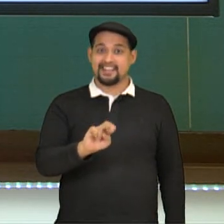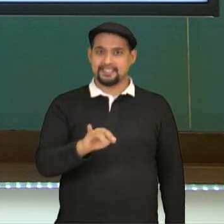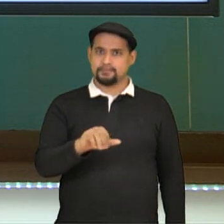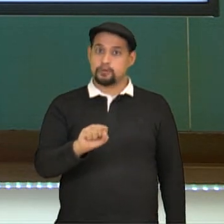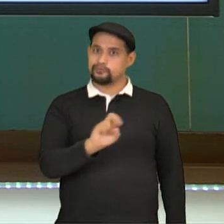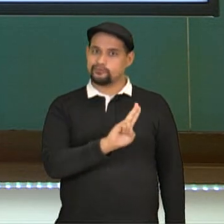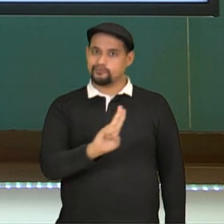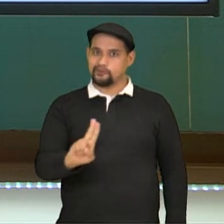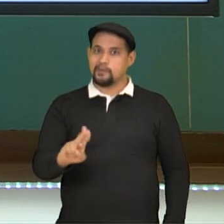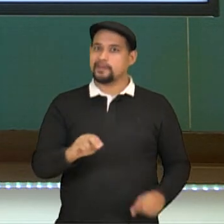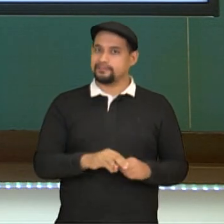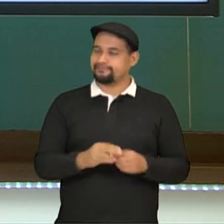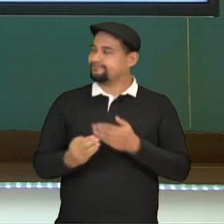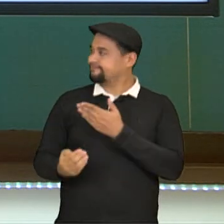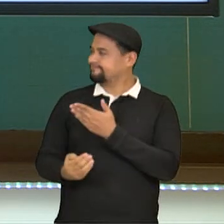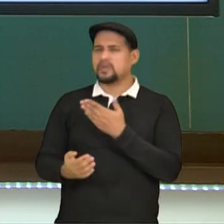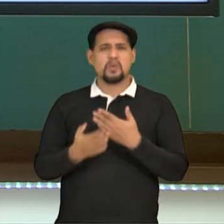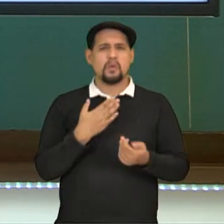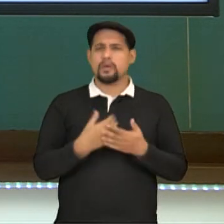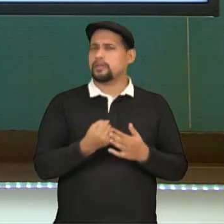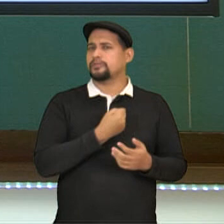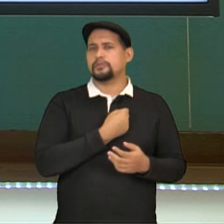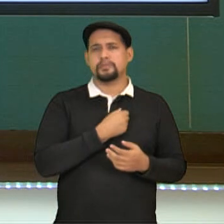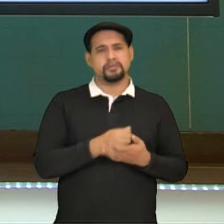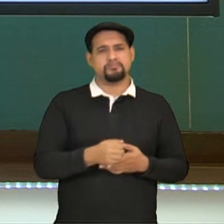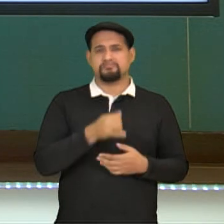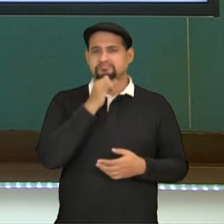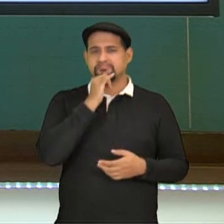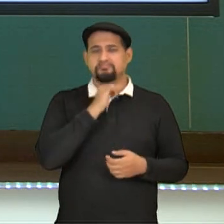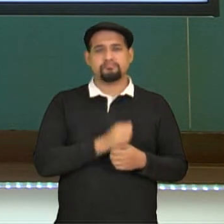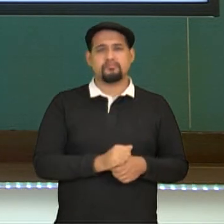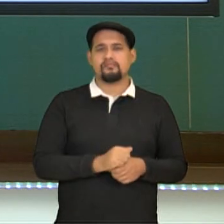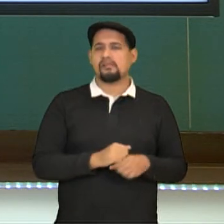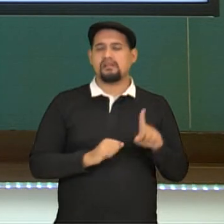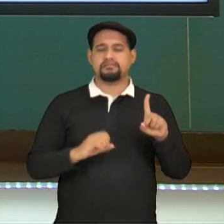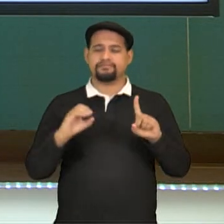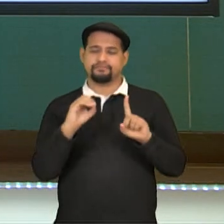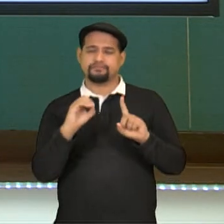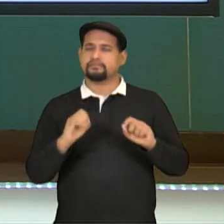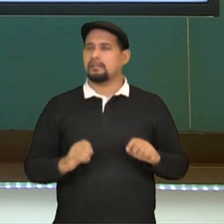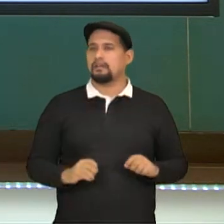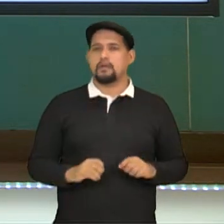formar qualquer número, certo? Então, as